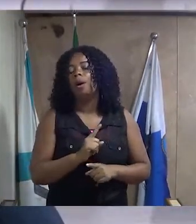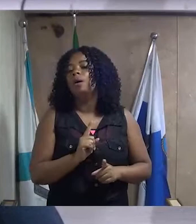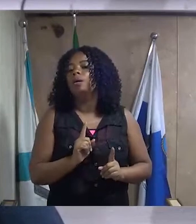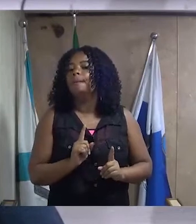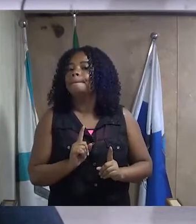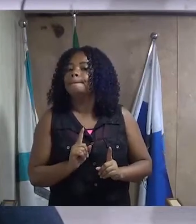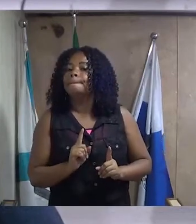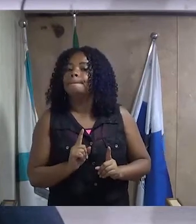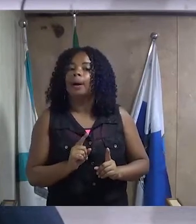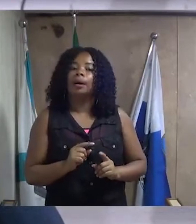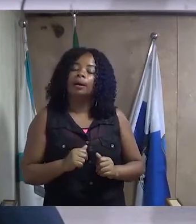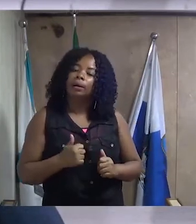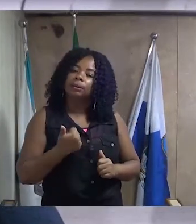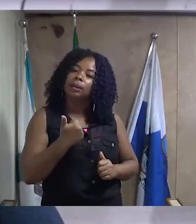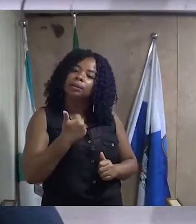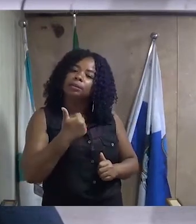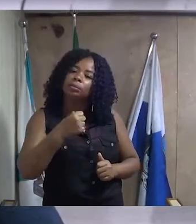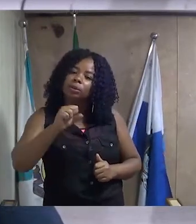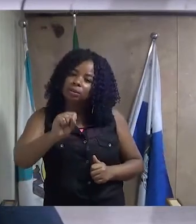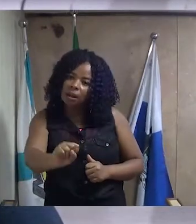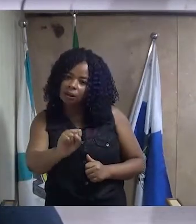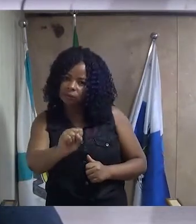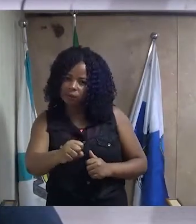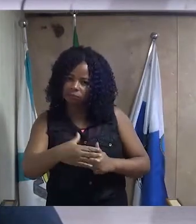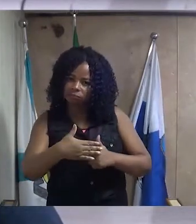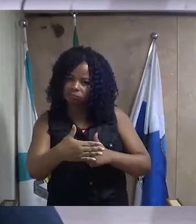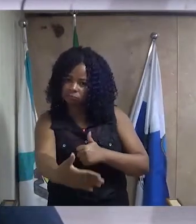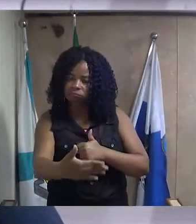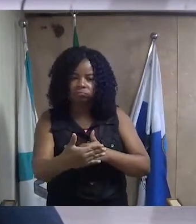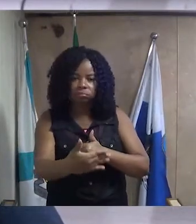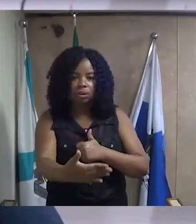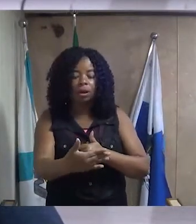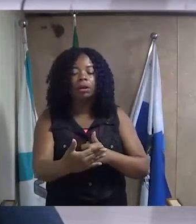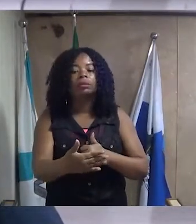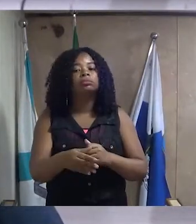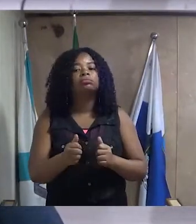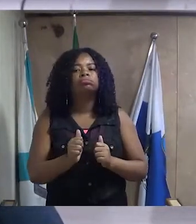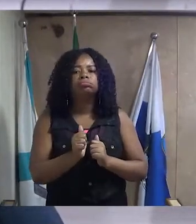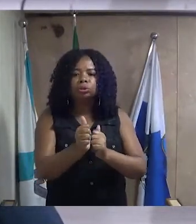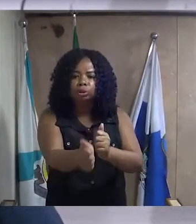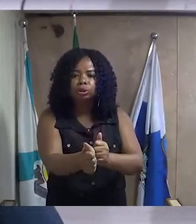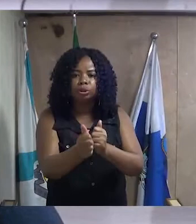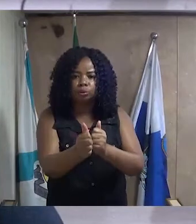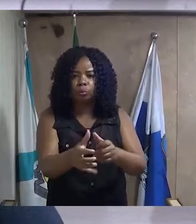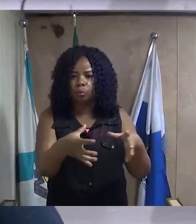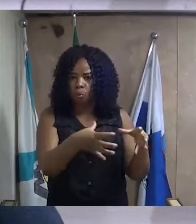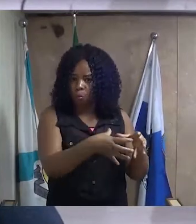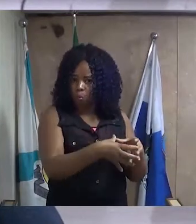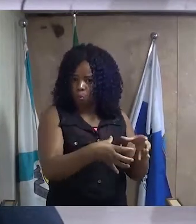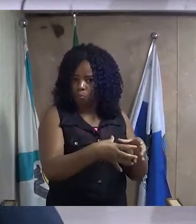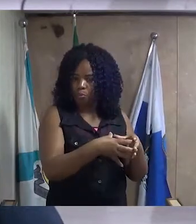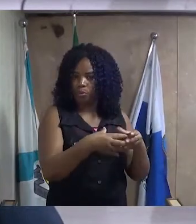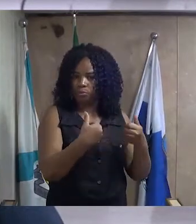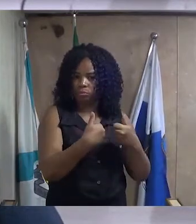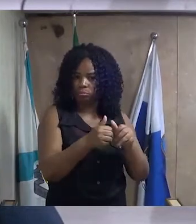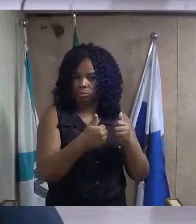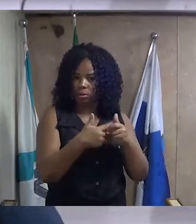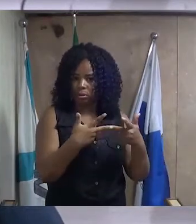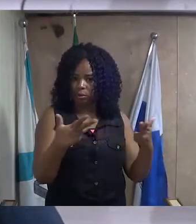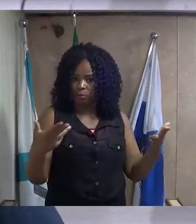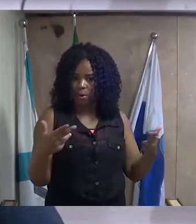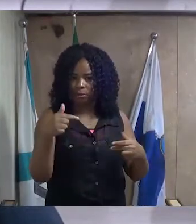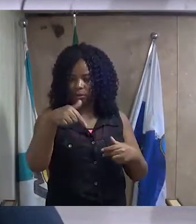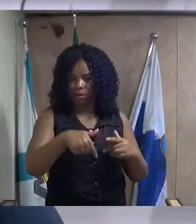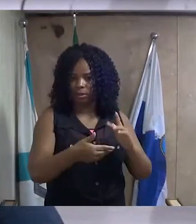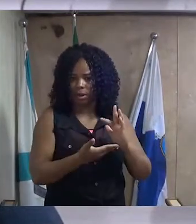18ª legislatura, como foi conduzido a comissão de transporte dessa casa. Mas quero falar do senhor que